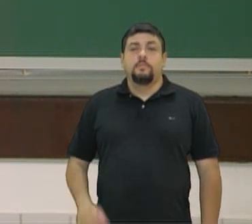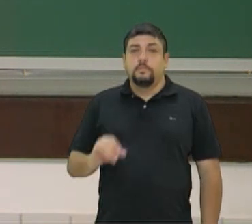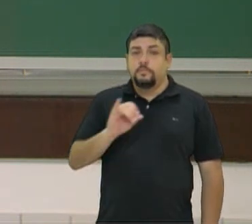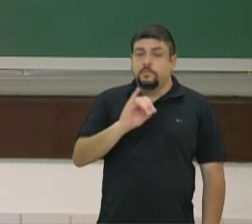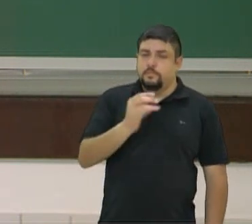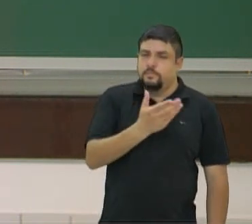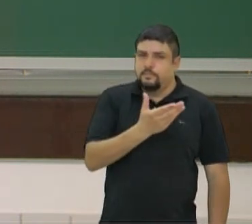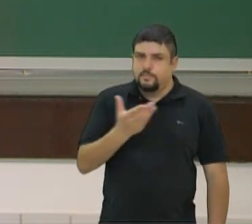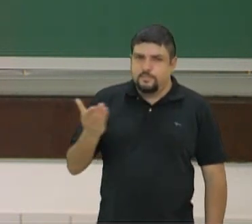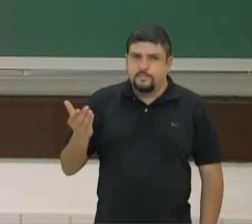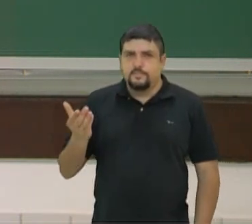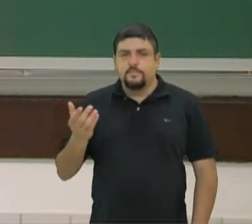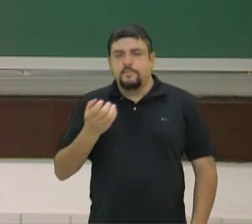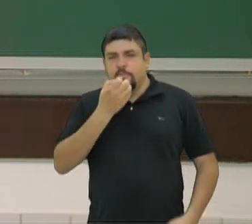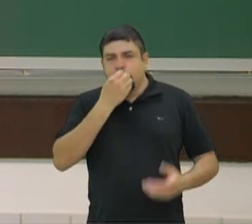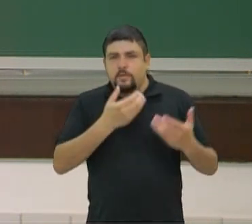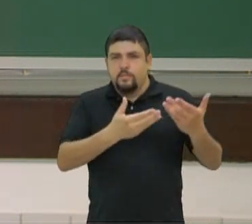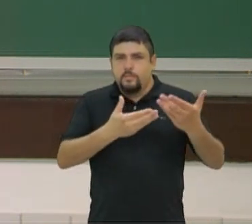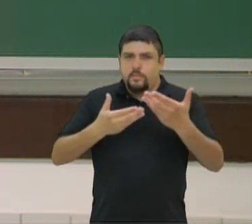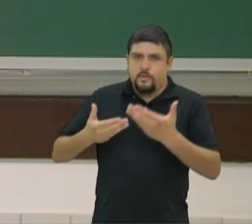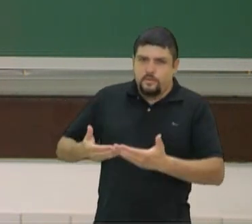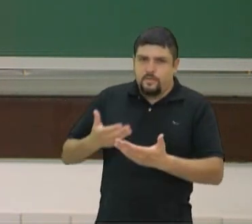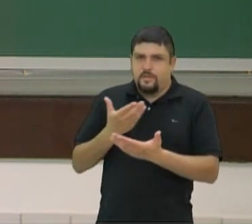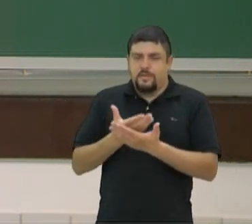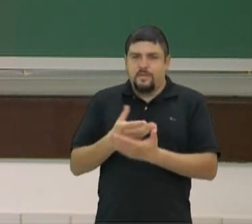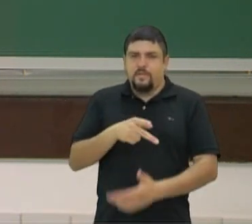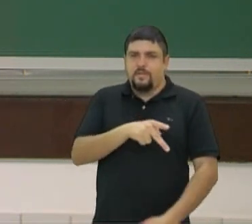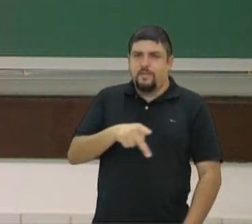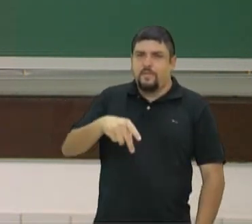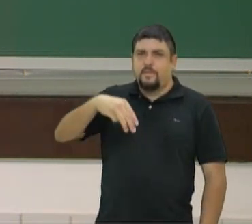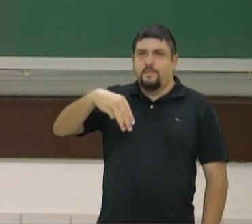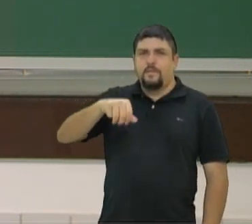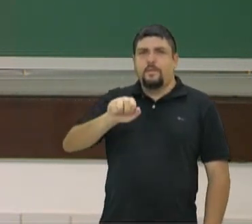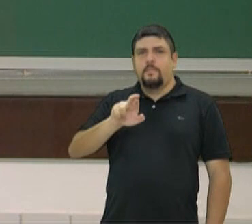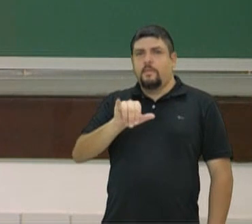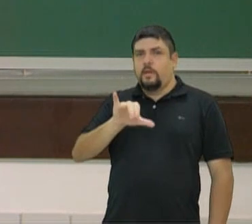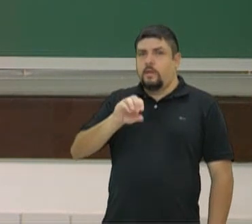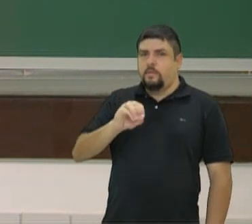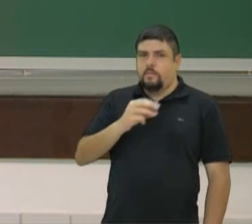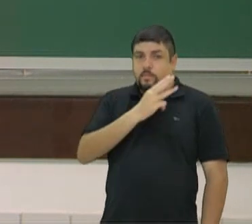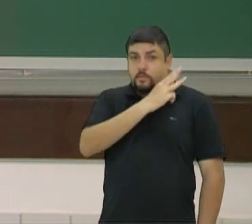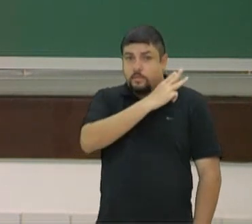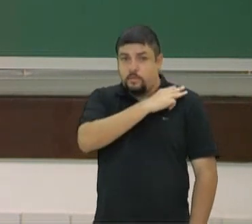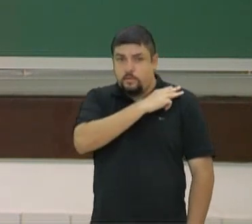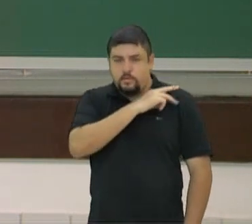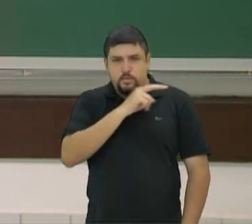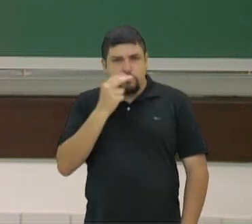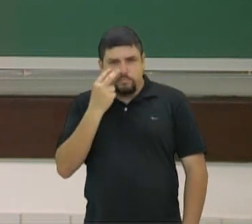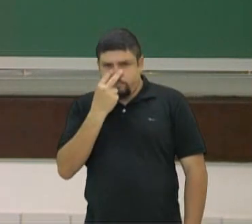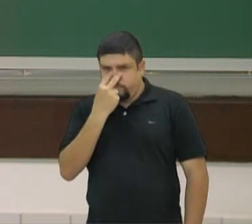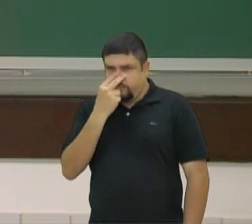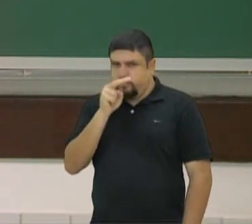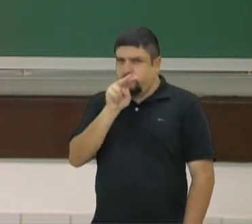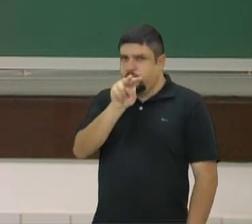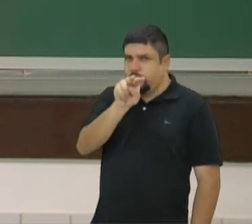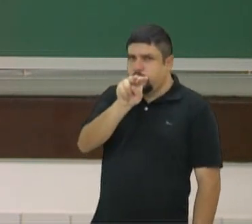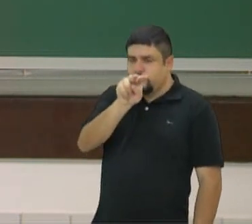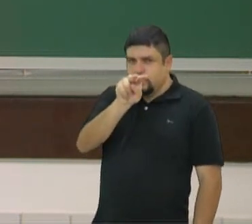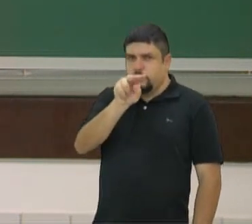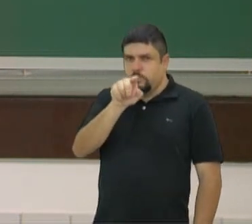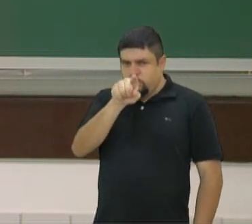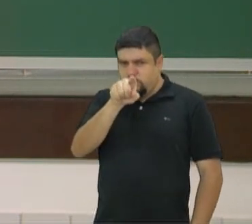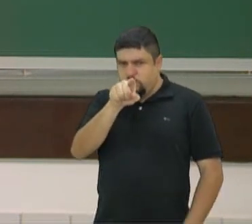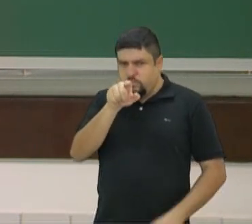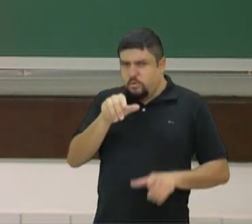Olá, turma. Bem-vindos à aula do professor Márcio. Terceiro ano, estou de olho em vocês. Tá? Vocês têm feito as atividades do